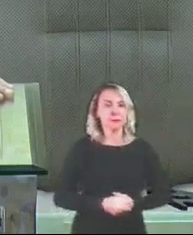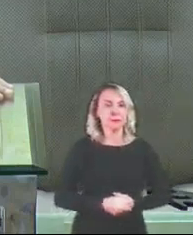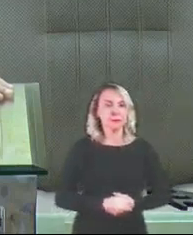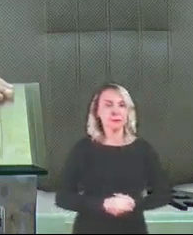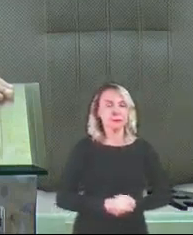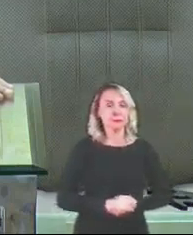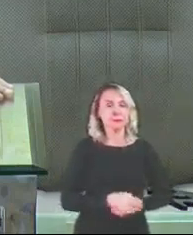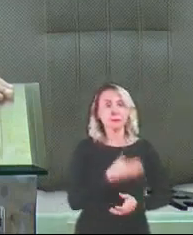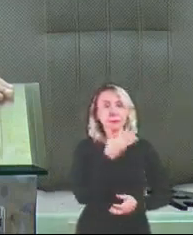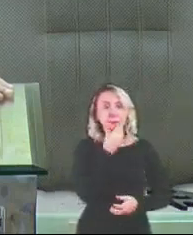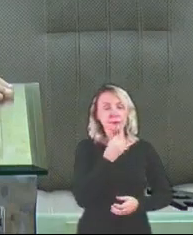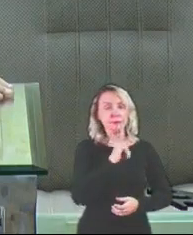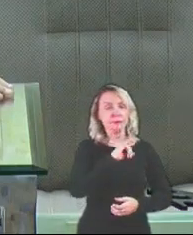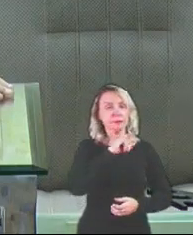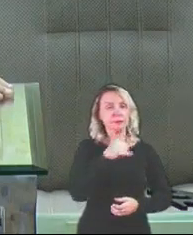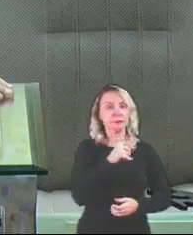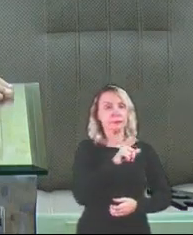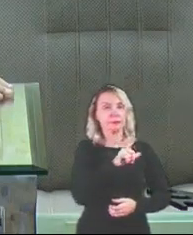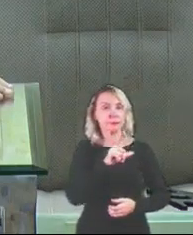Joel, irmãos,